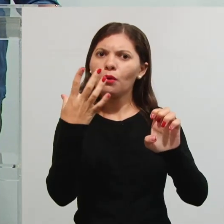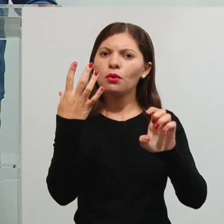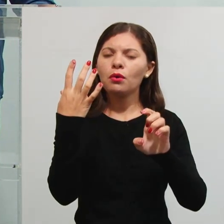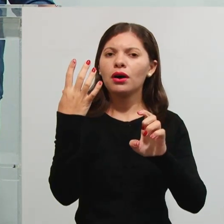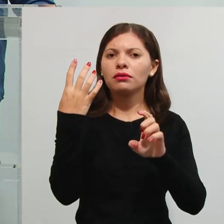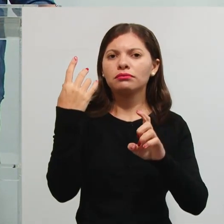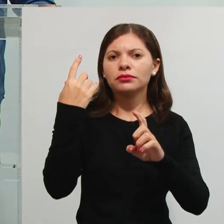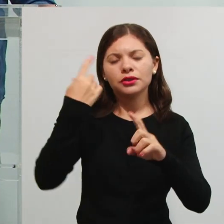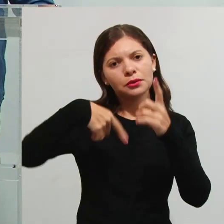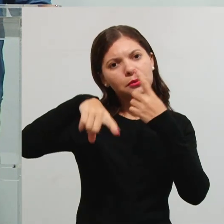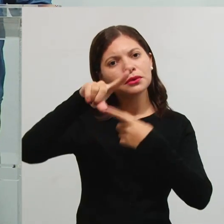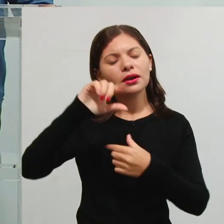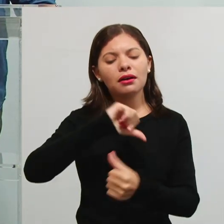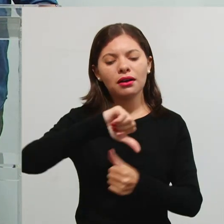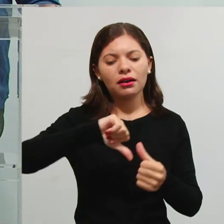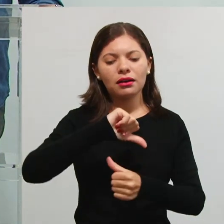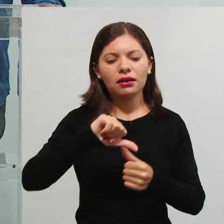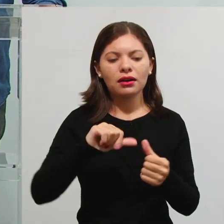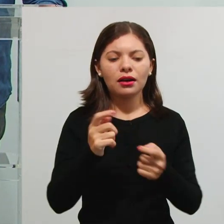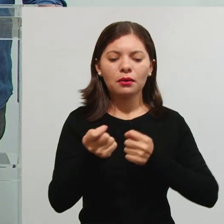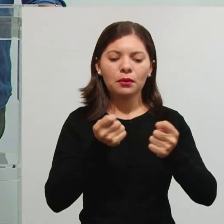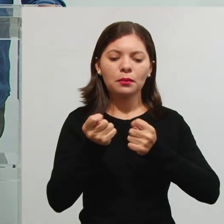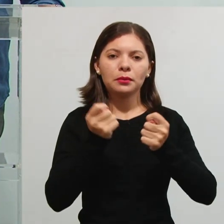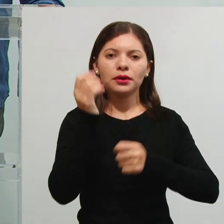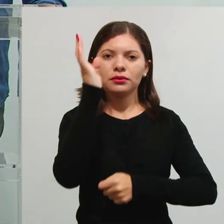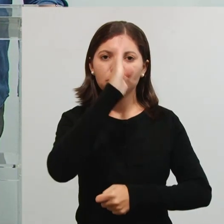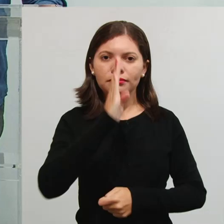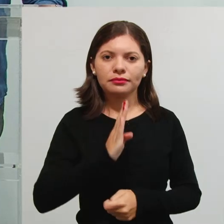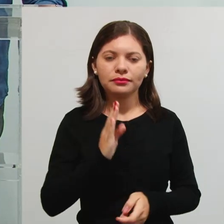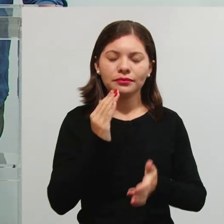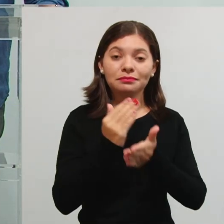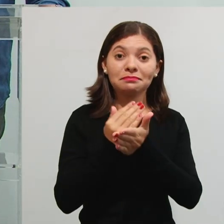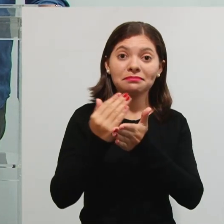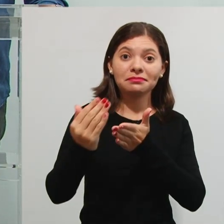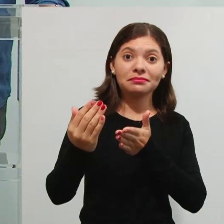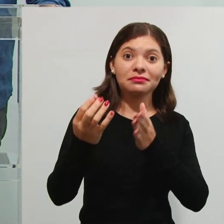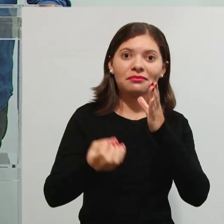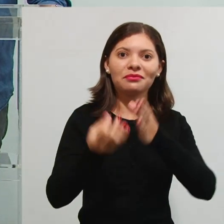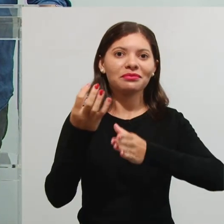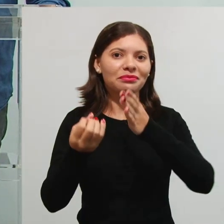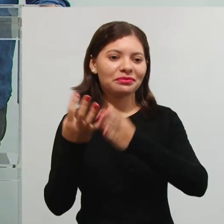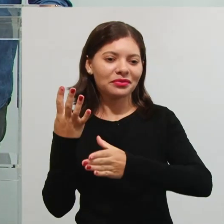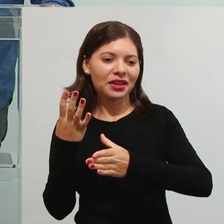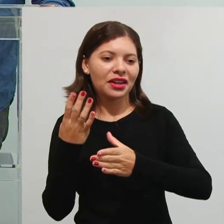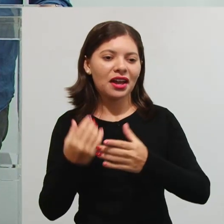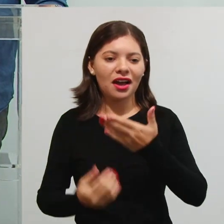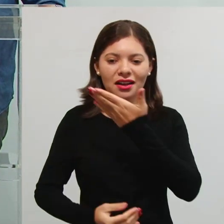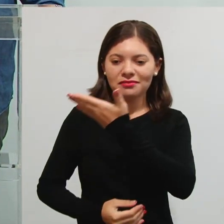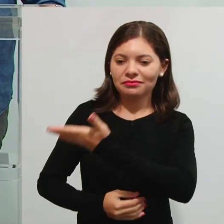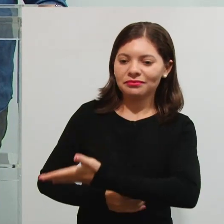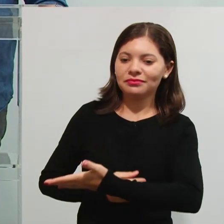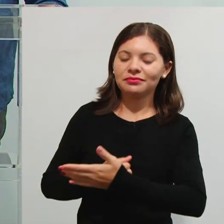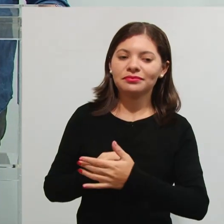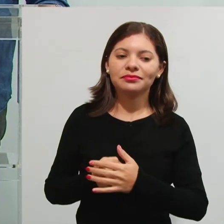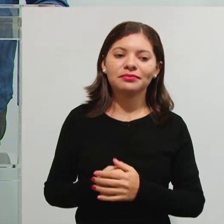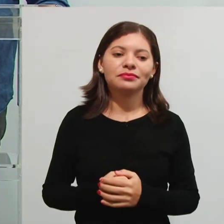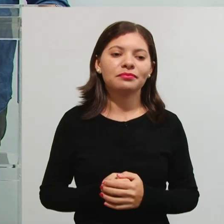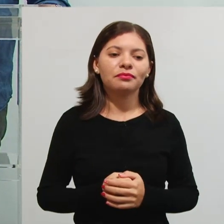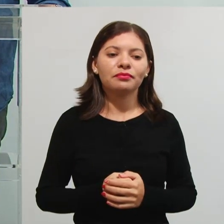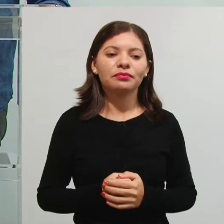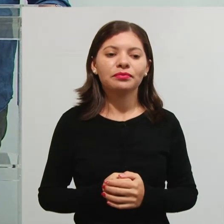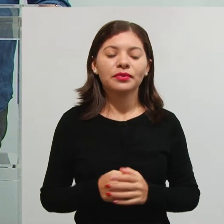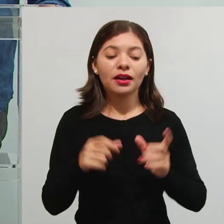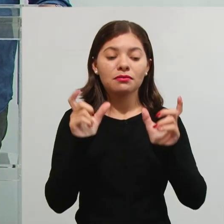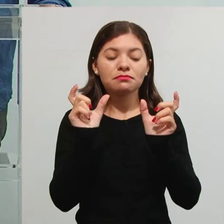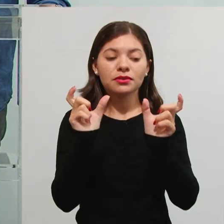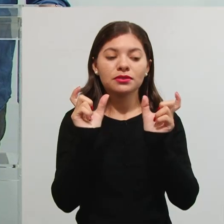a economia nacional e, por isso, começaram aí a ser criados o SEBRAE, a Softex, como nós falamos,